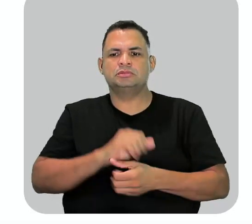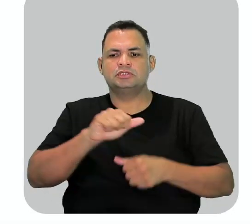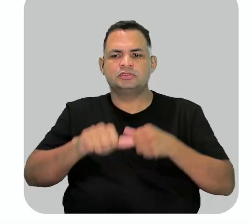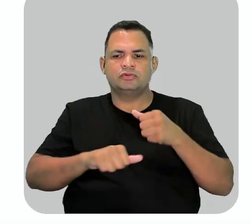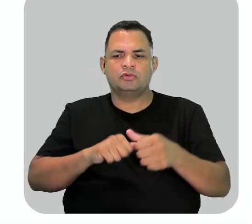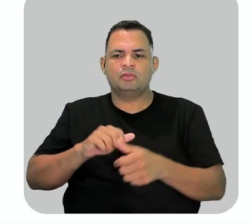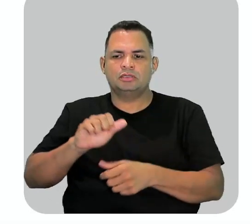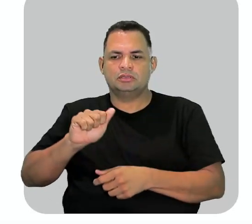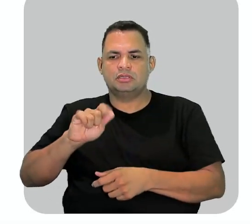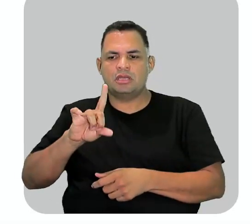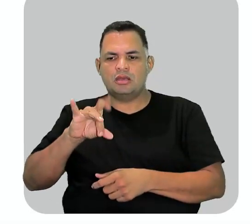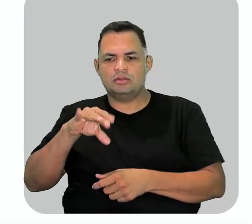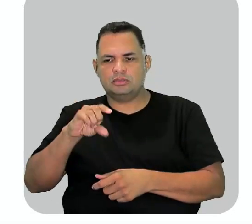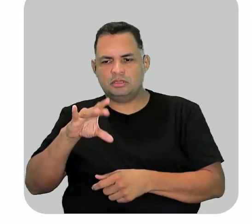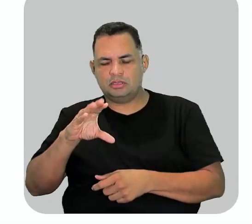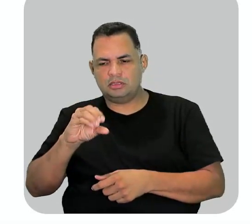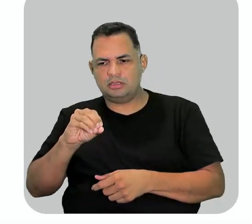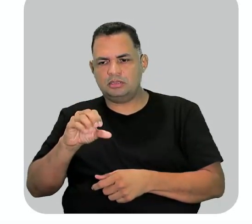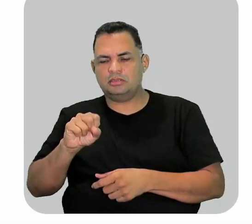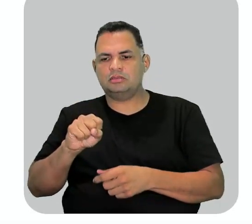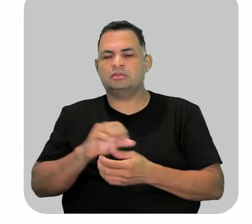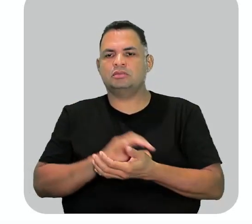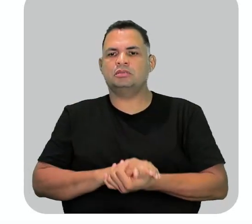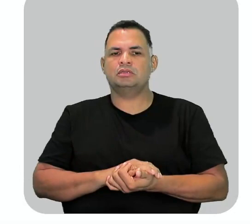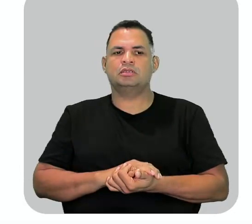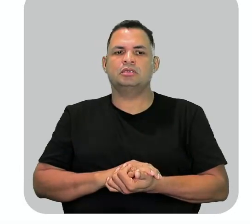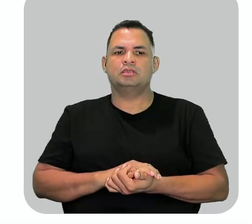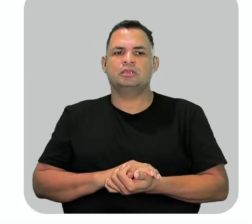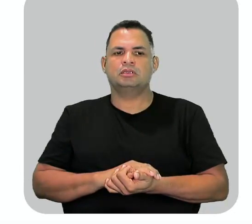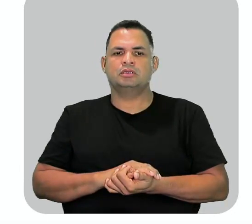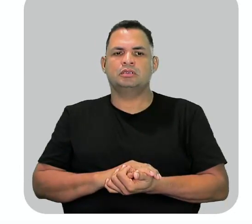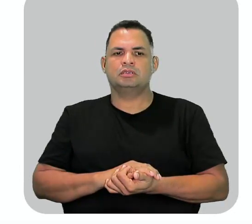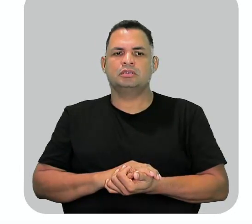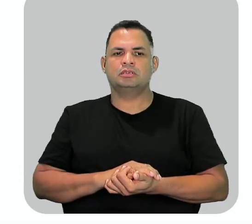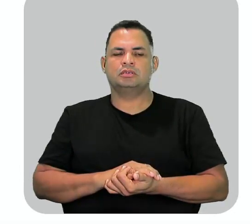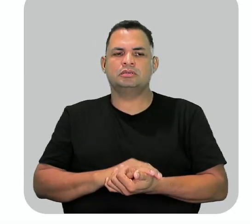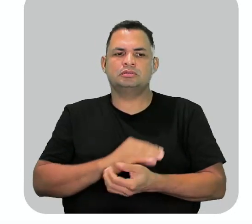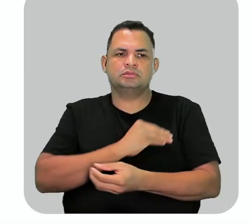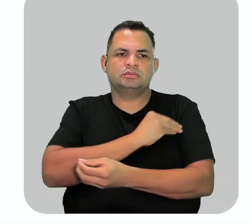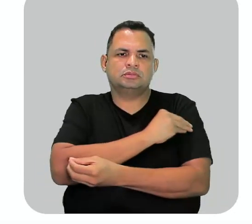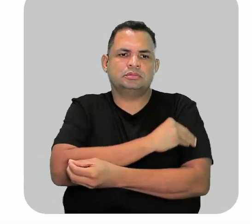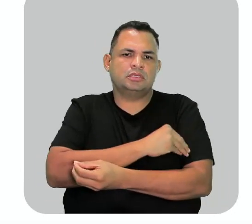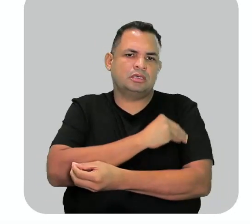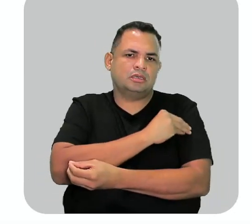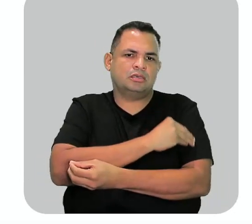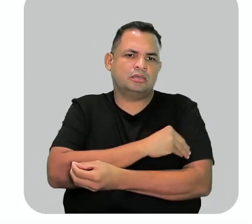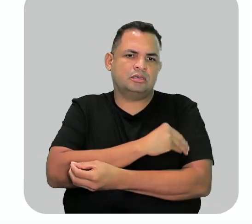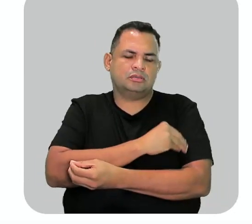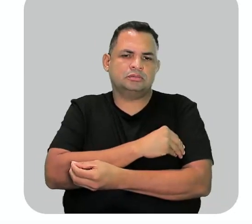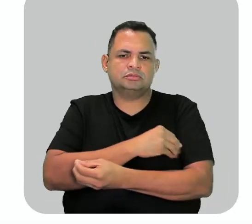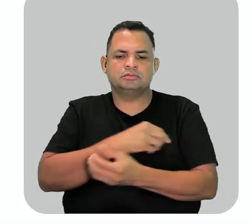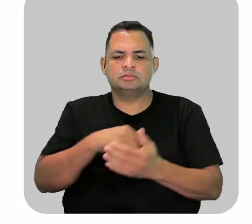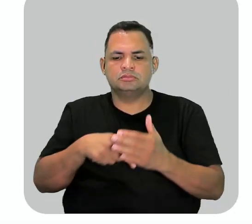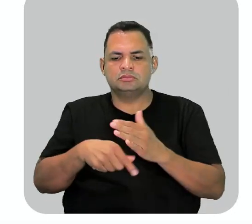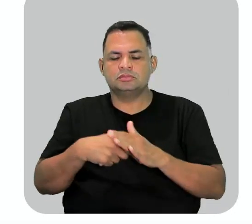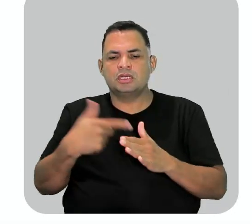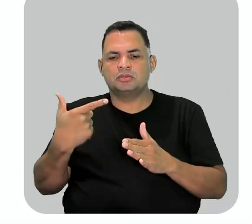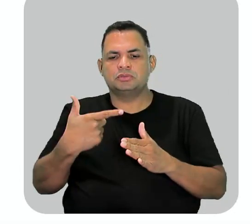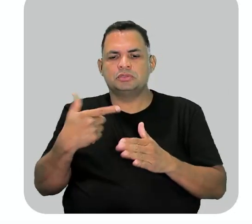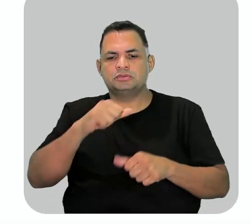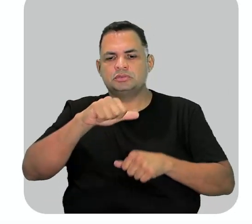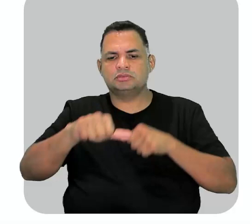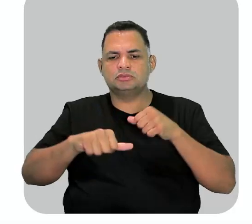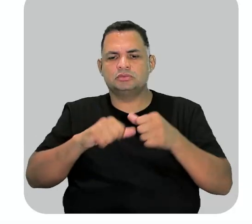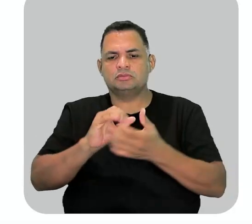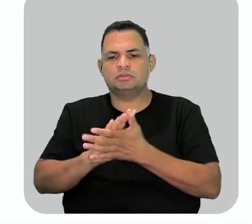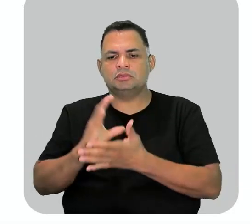total deles formam ácido carboxílicos. Os álcools secundários, eles formam cetonas.